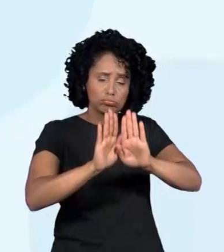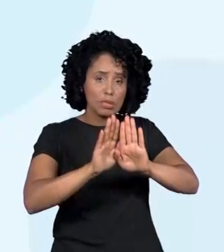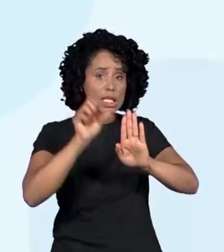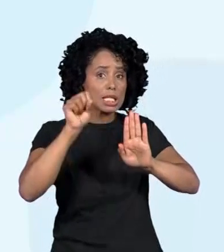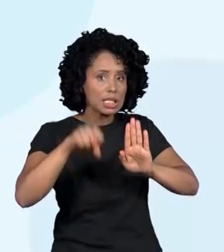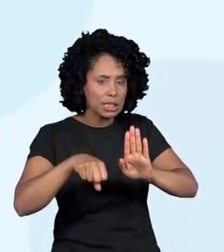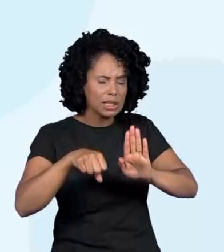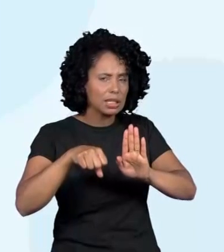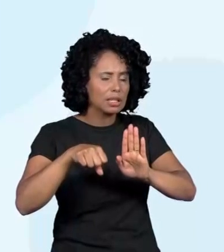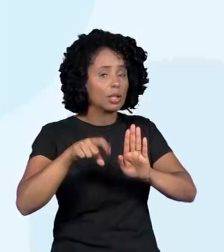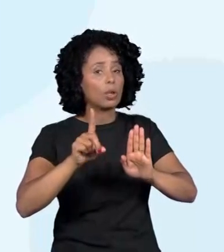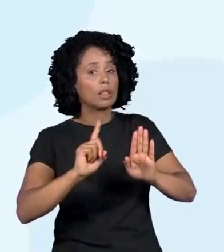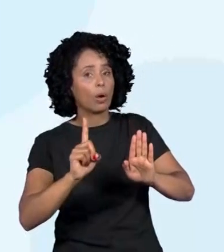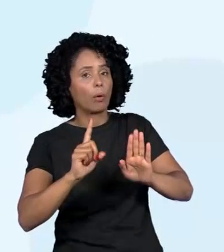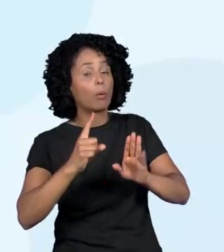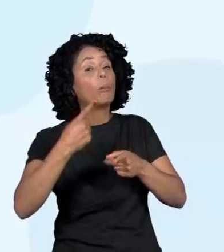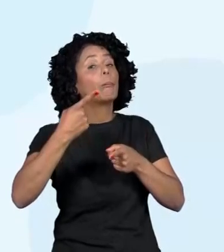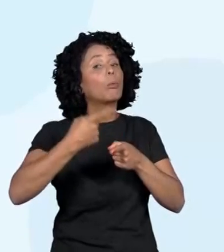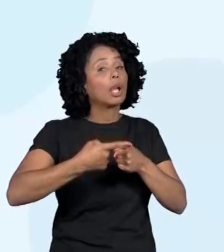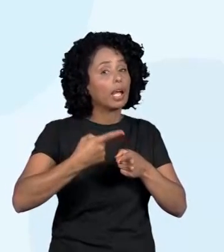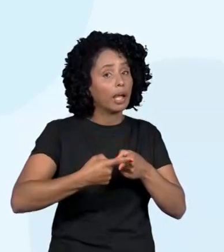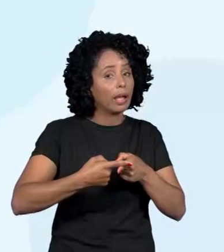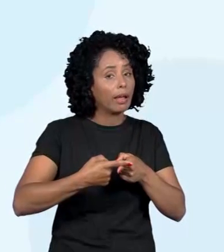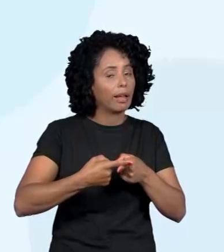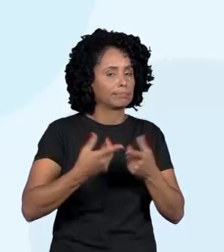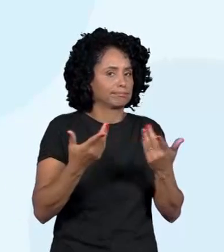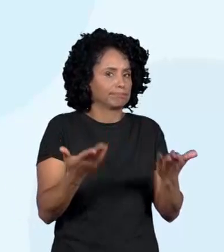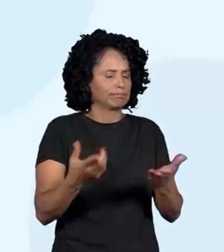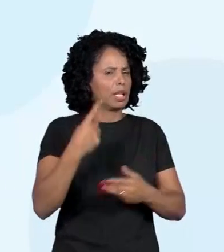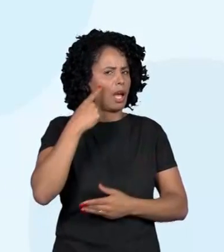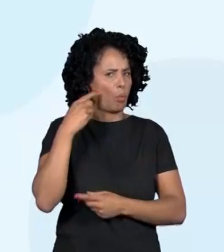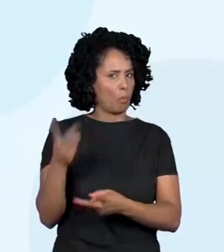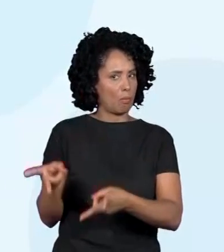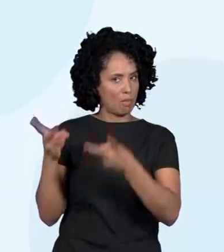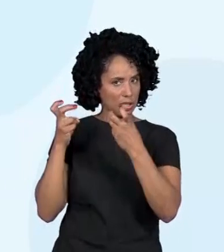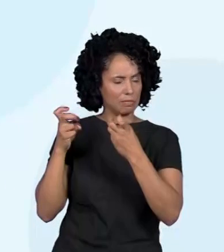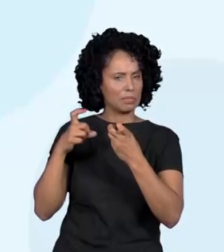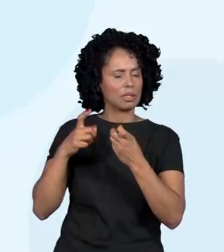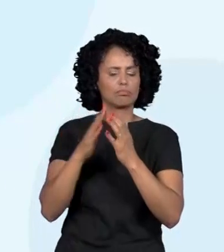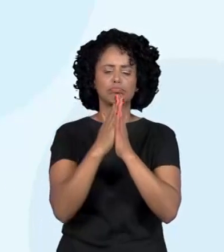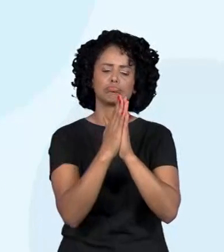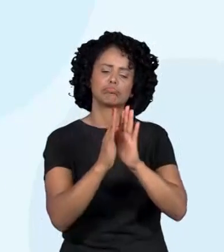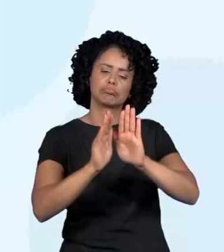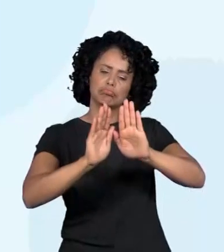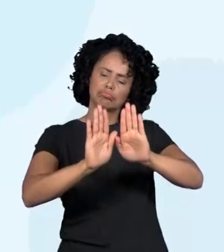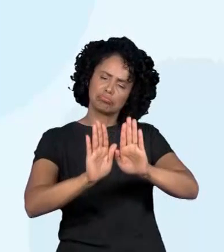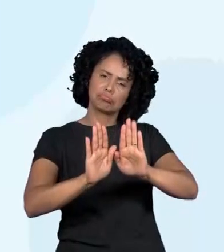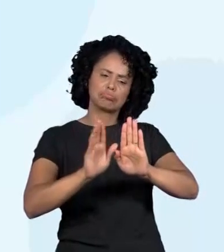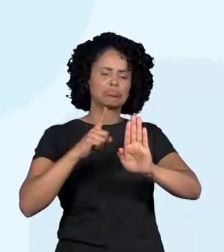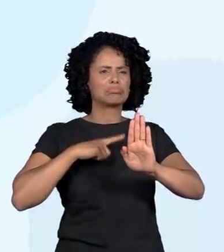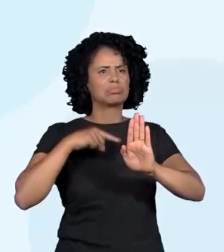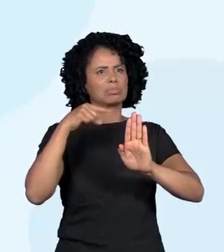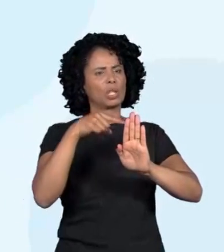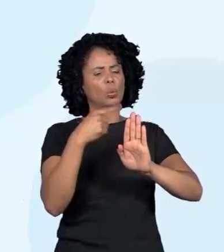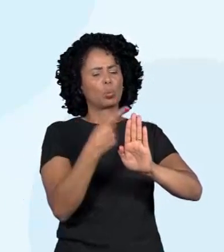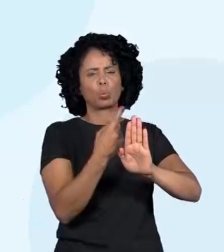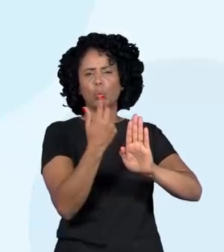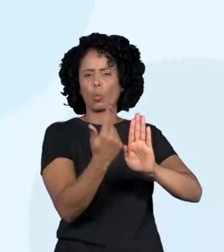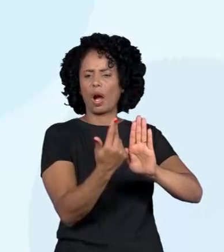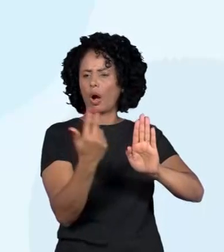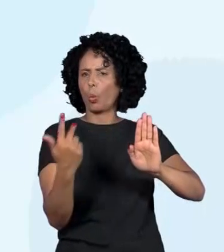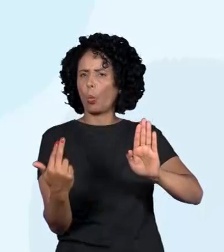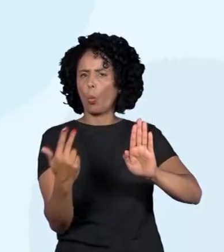quê? Olha só, eu estou vendo aqui que ela tem um lado igual